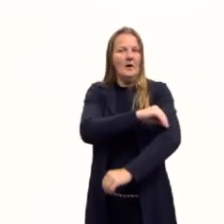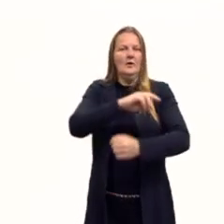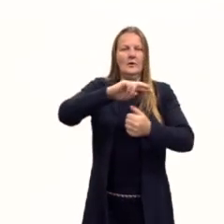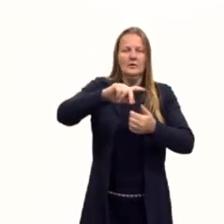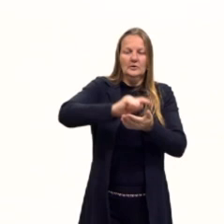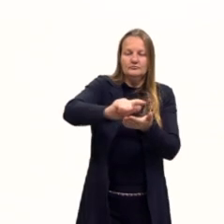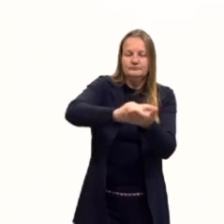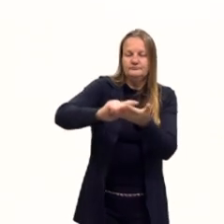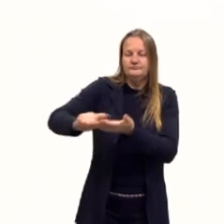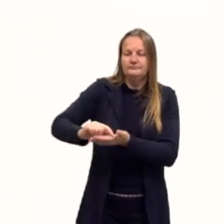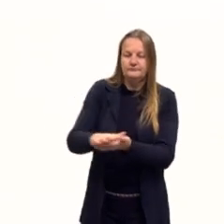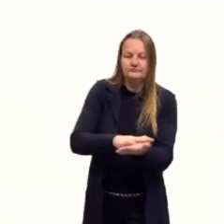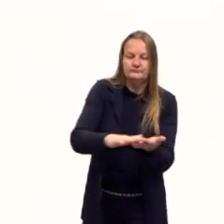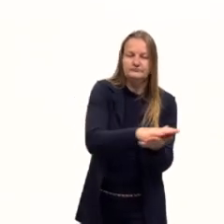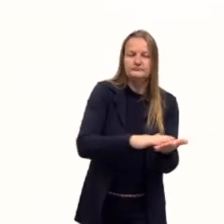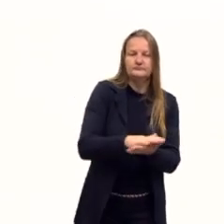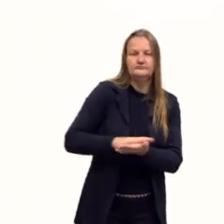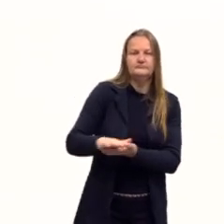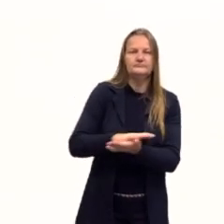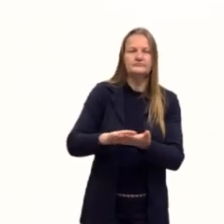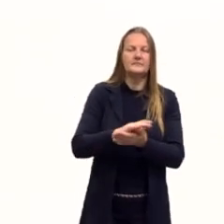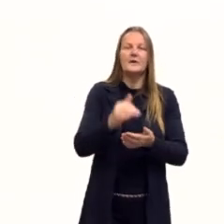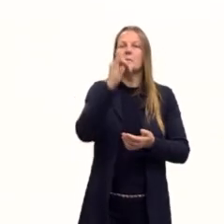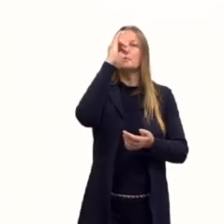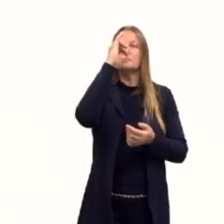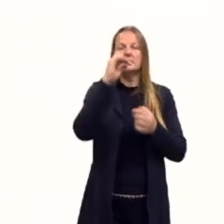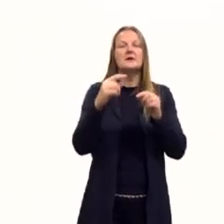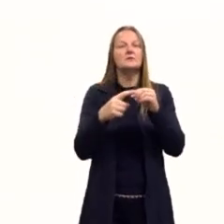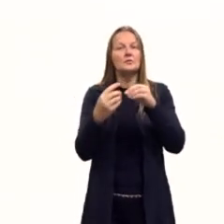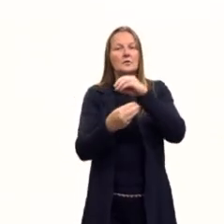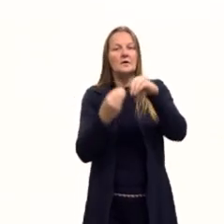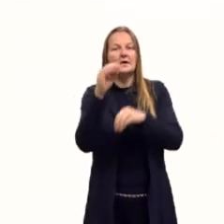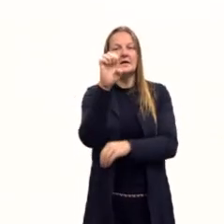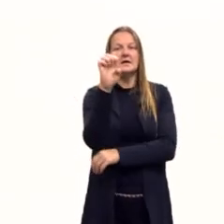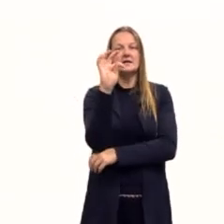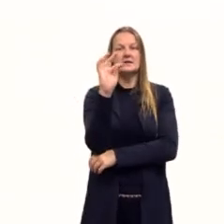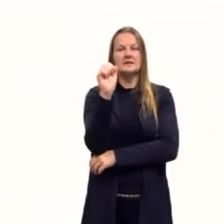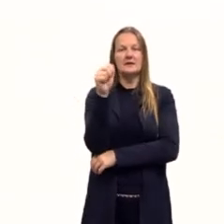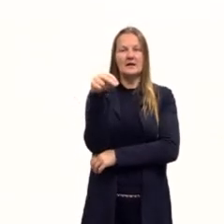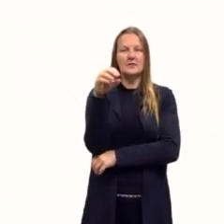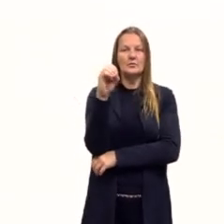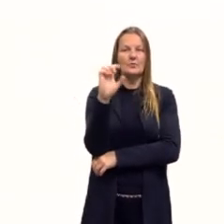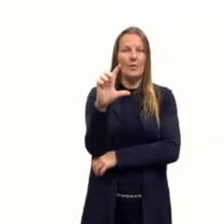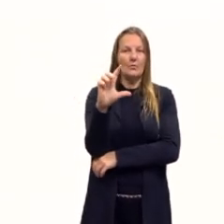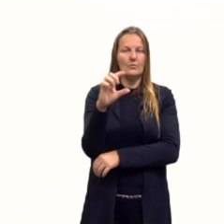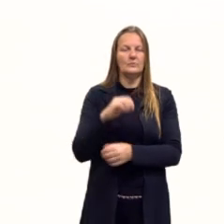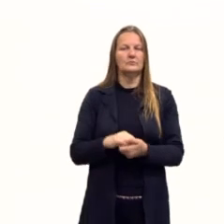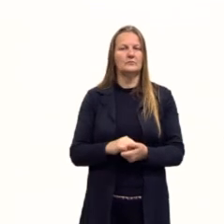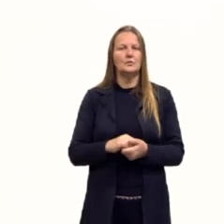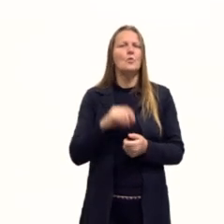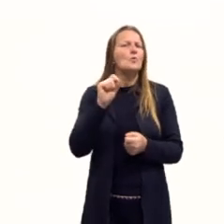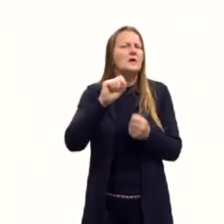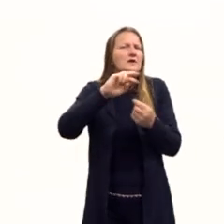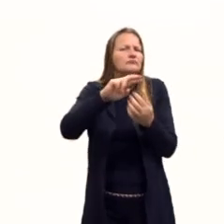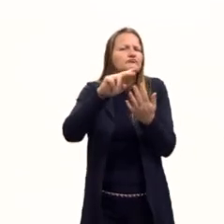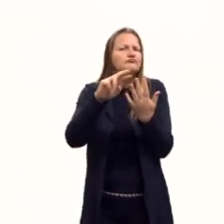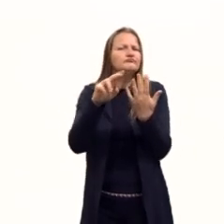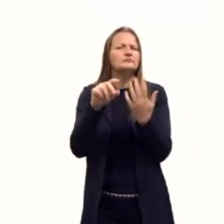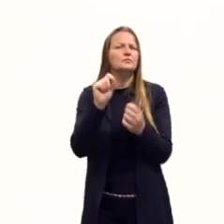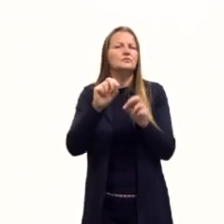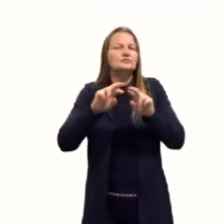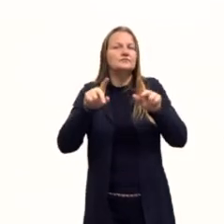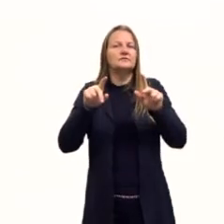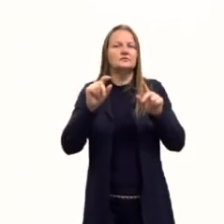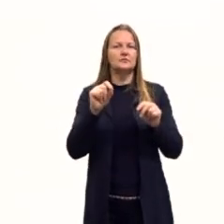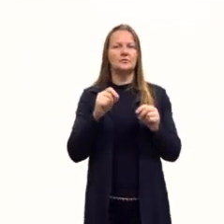ou álcool combustível álcool das bebidas é o mesmo é o etanol é o álcool o que que diferencia esses